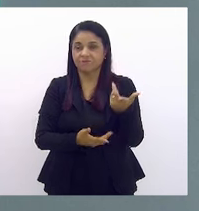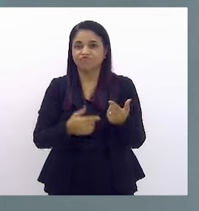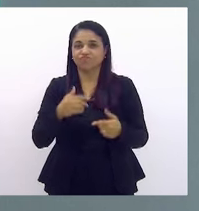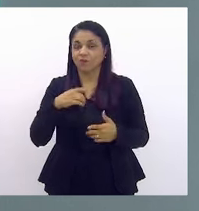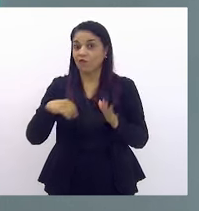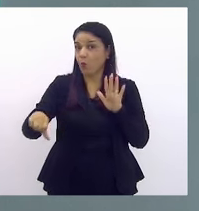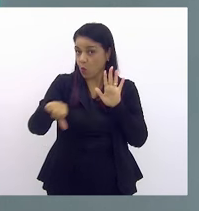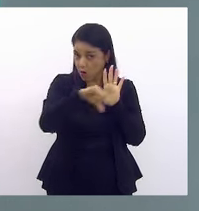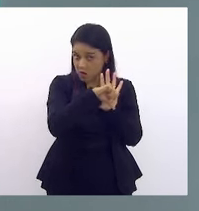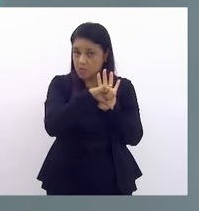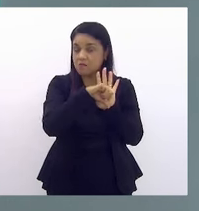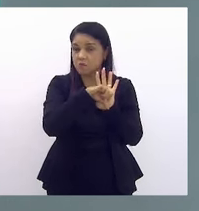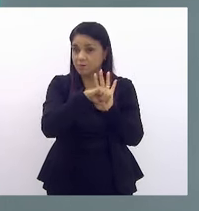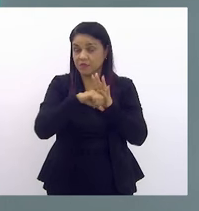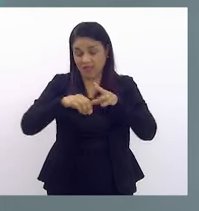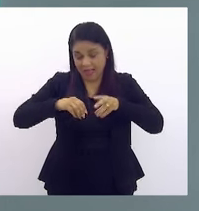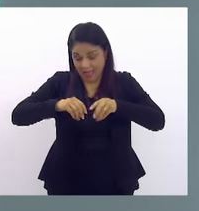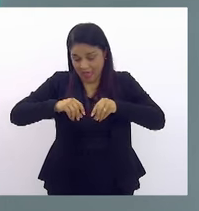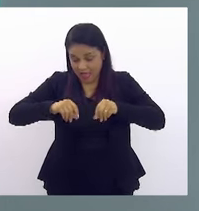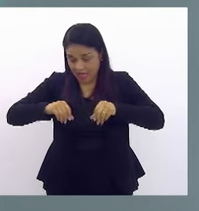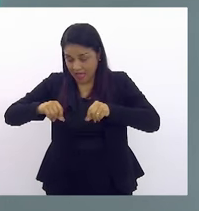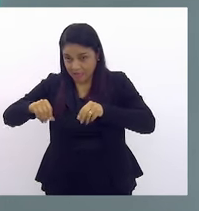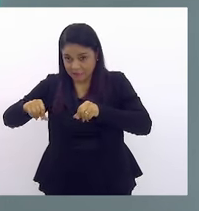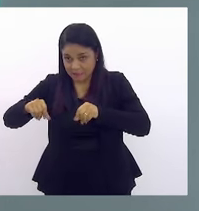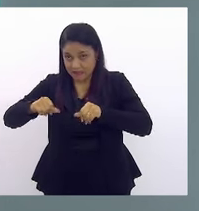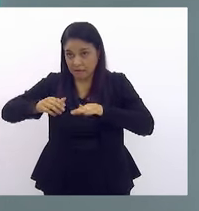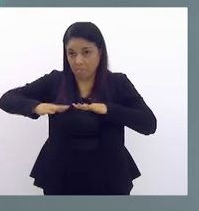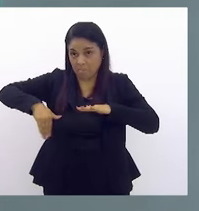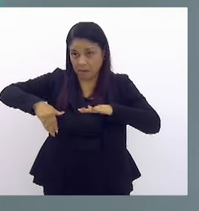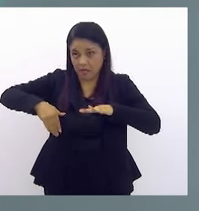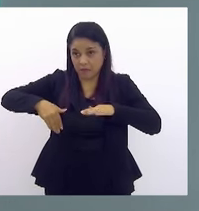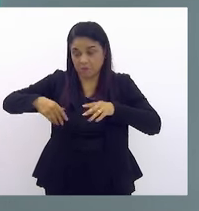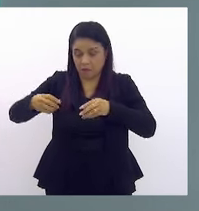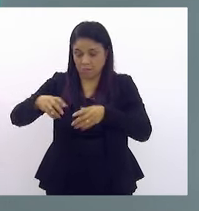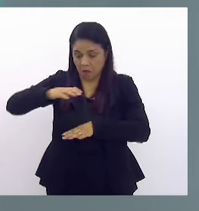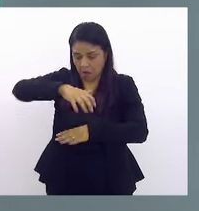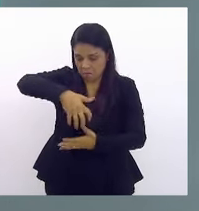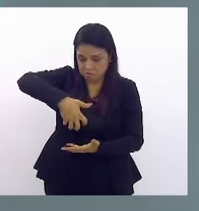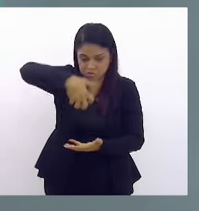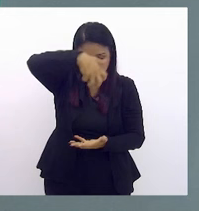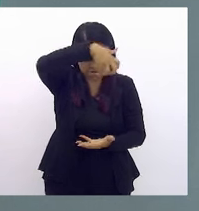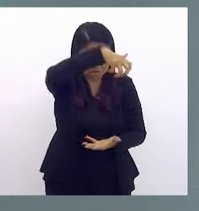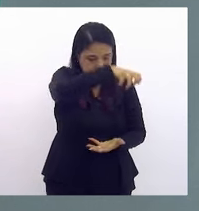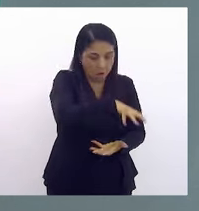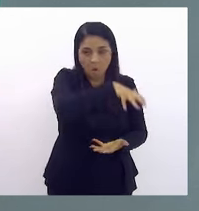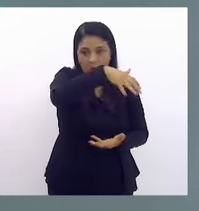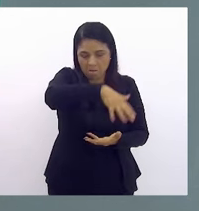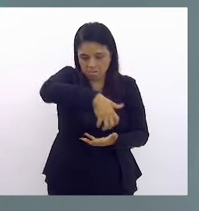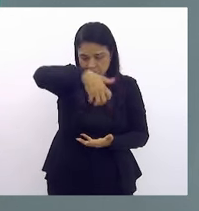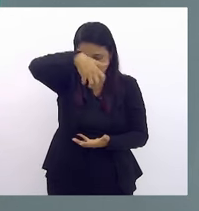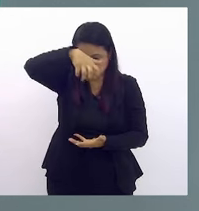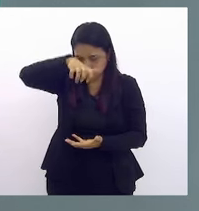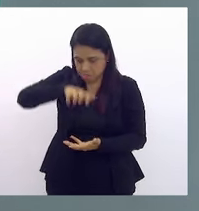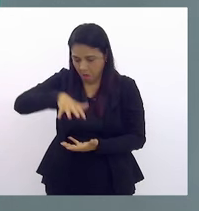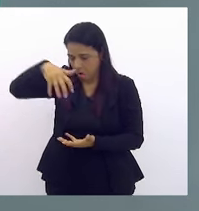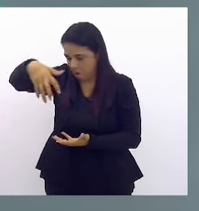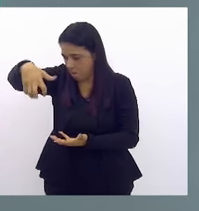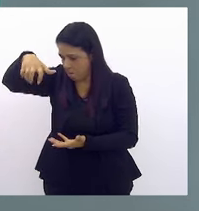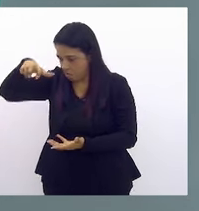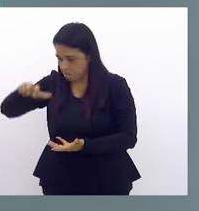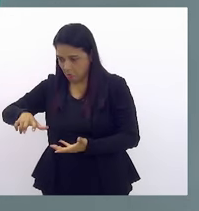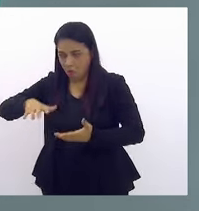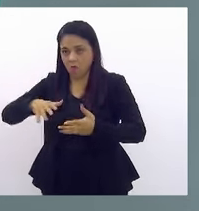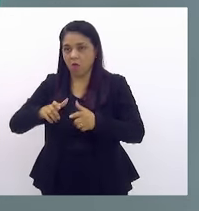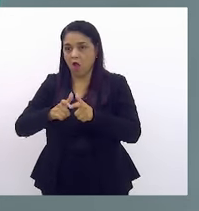além da areia da praia, que foi trazida para cá, foi alargada um pouco a orla e coisa e tal. Vai.